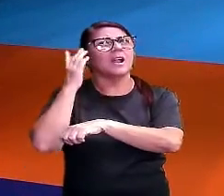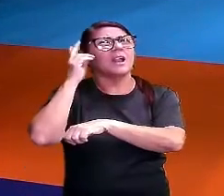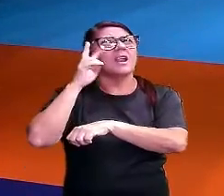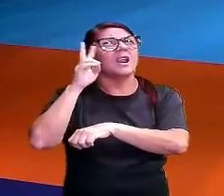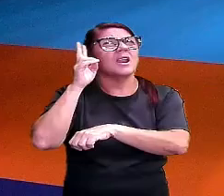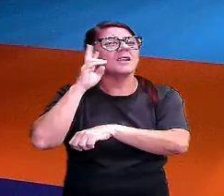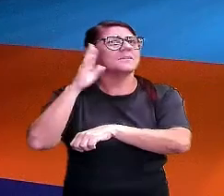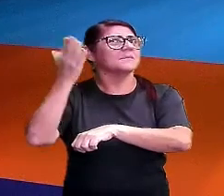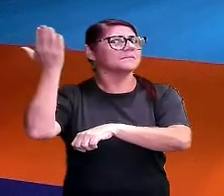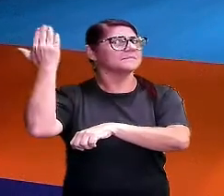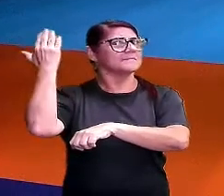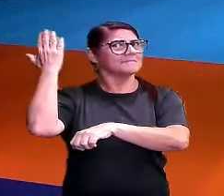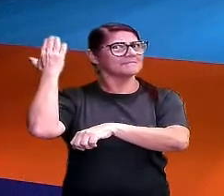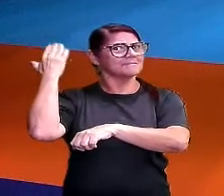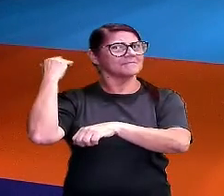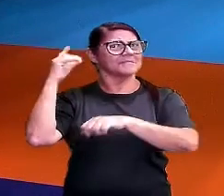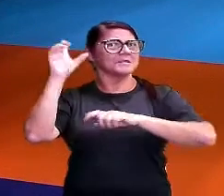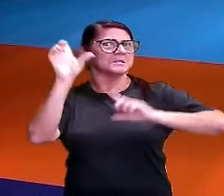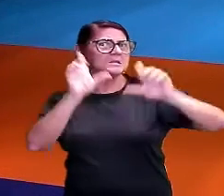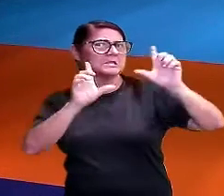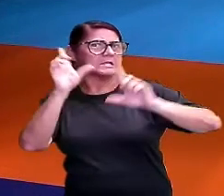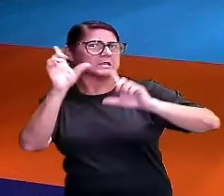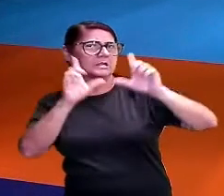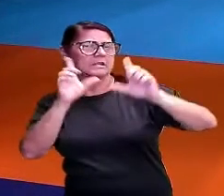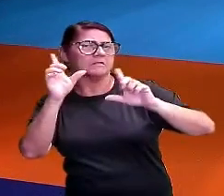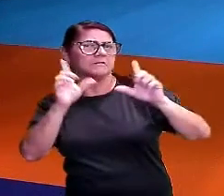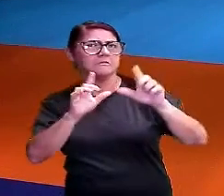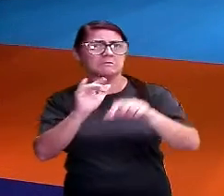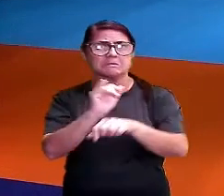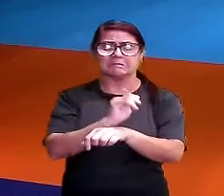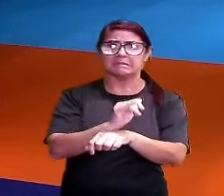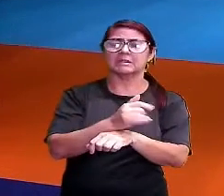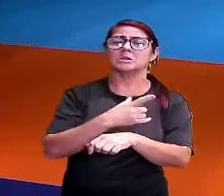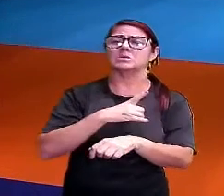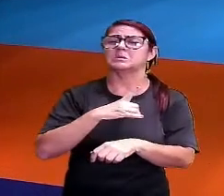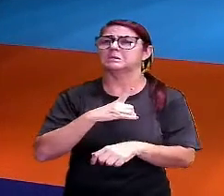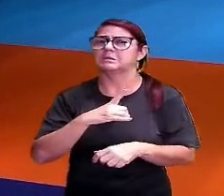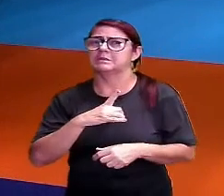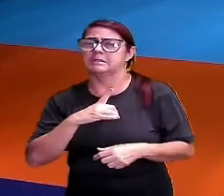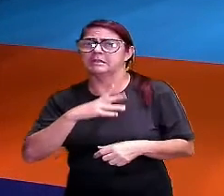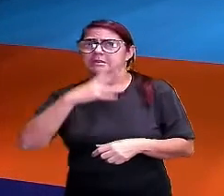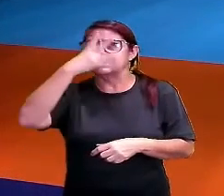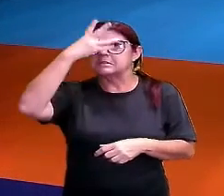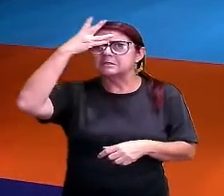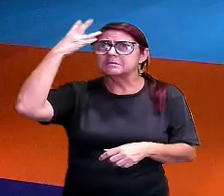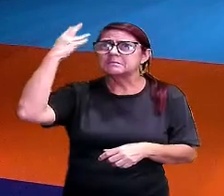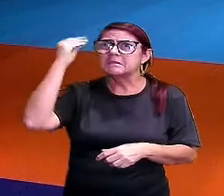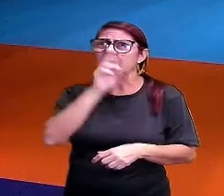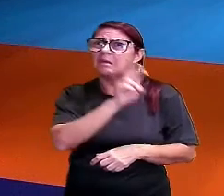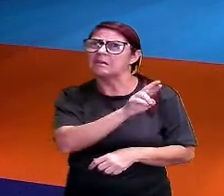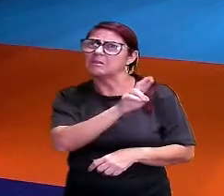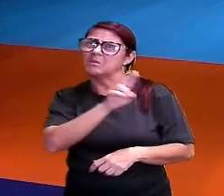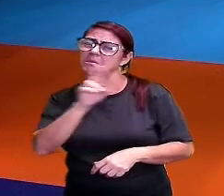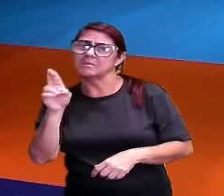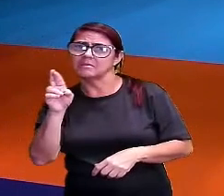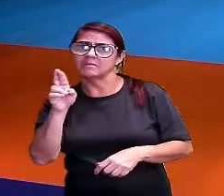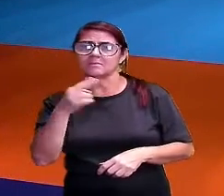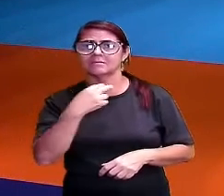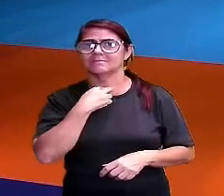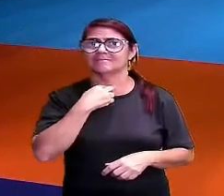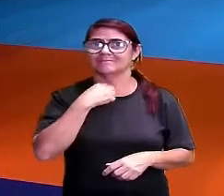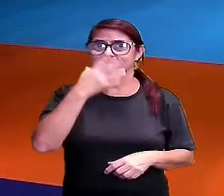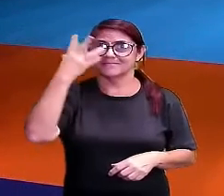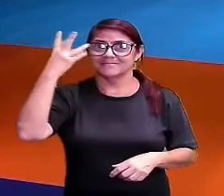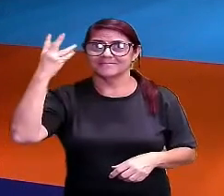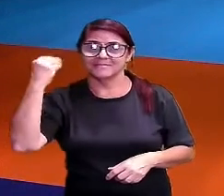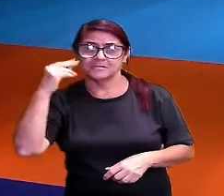vão lembrar da nossa aula aqui na TV, a aula da telinha, e não vão esquecer. Duas coisas,